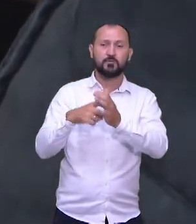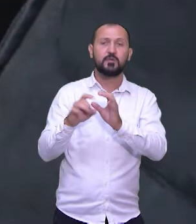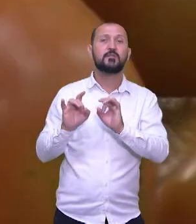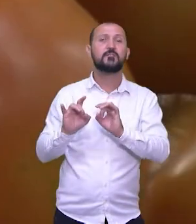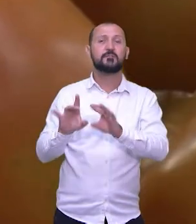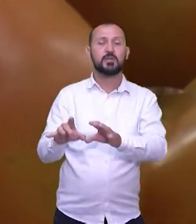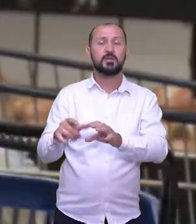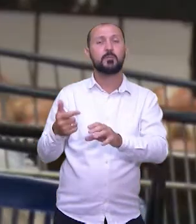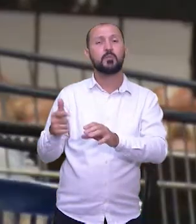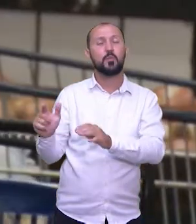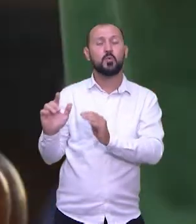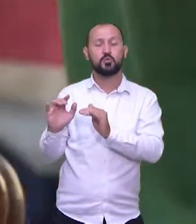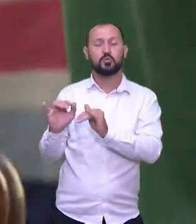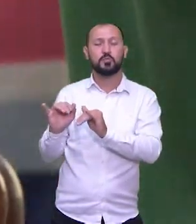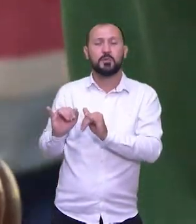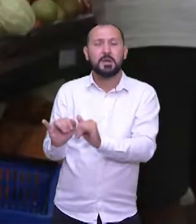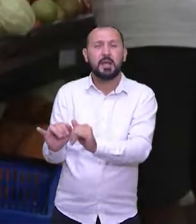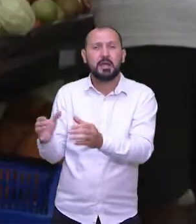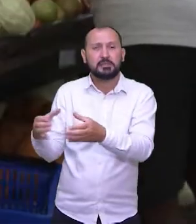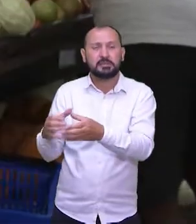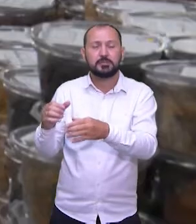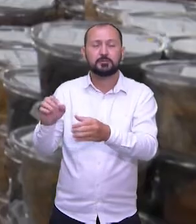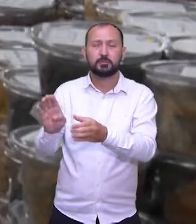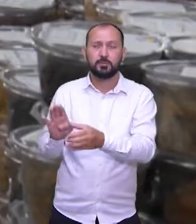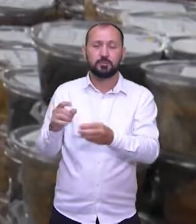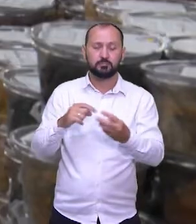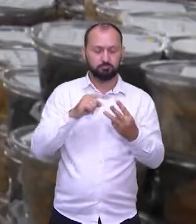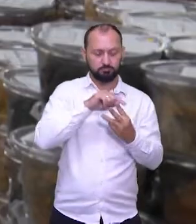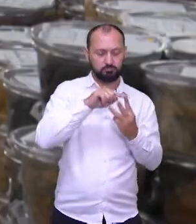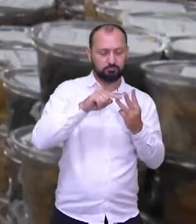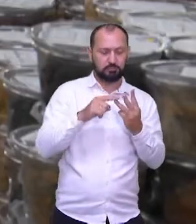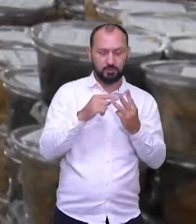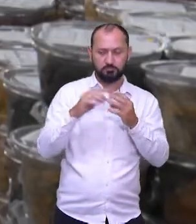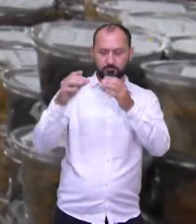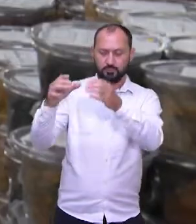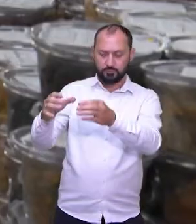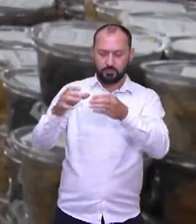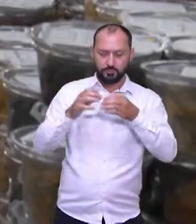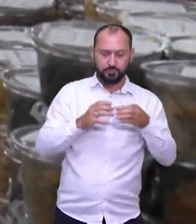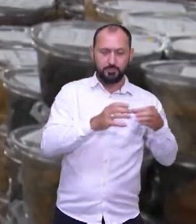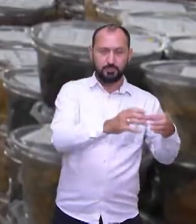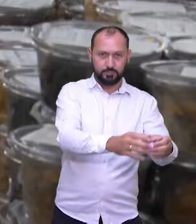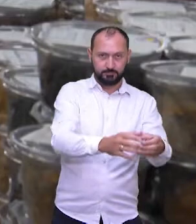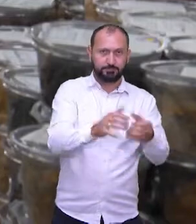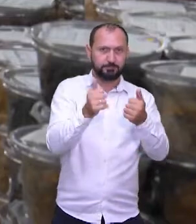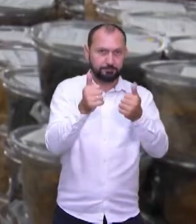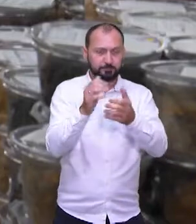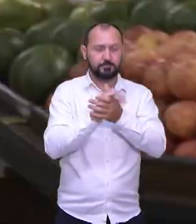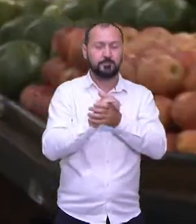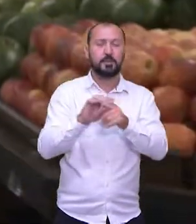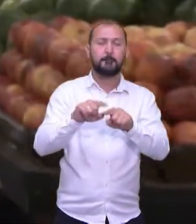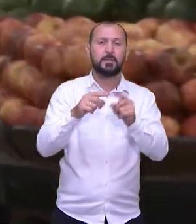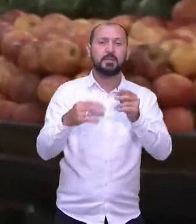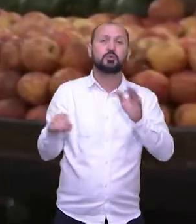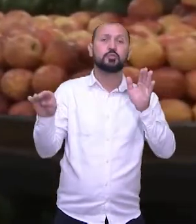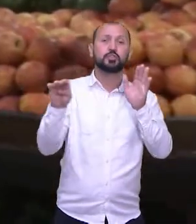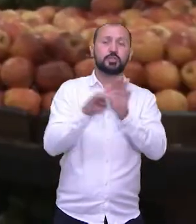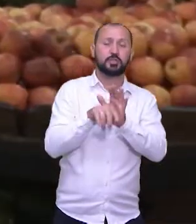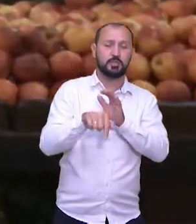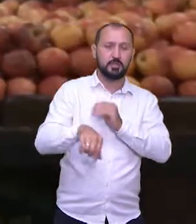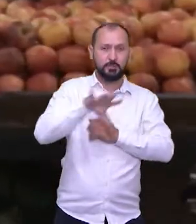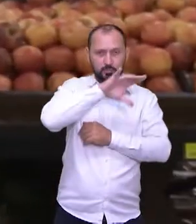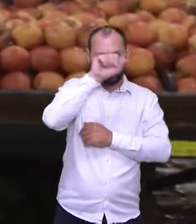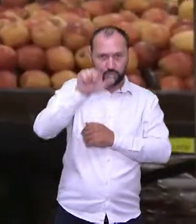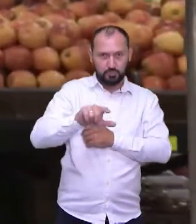vai vender para um mercadinho de bairro. Então, nós temos 3 empresas dentro dessa cadeia. Mas, quando o produto entra